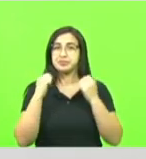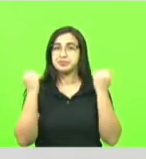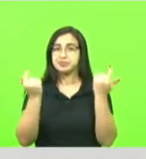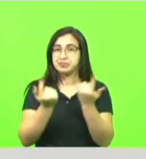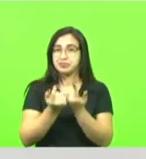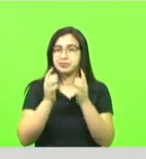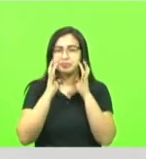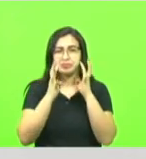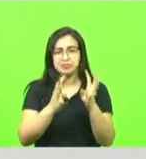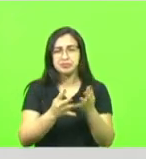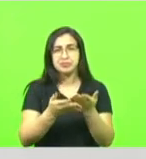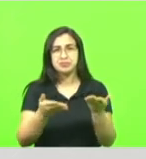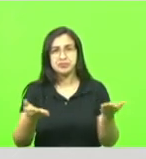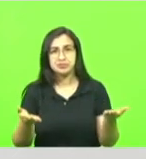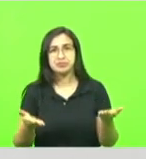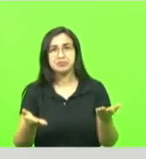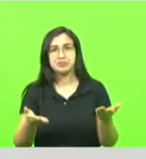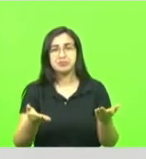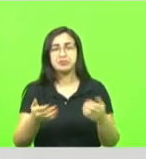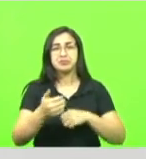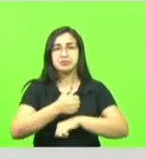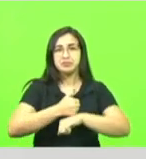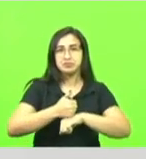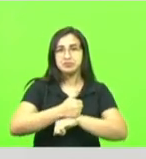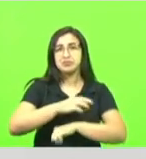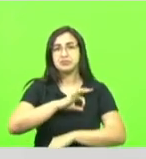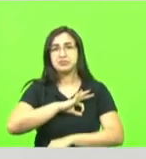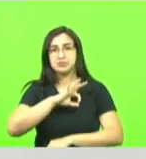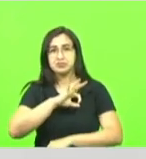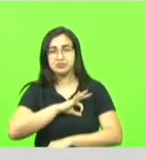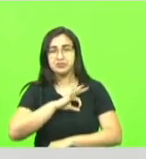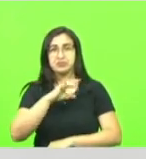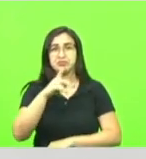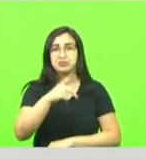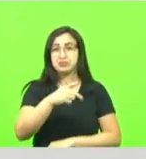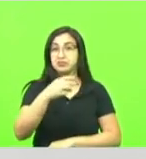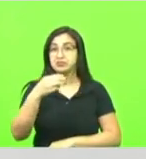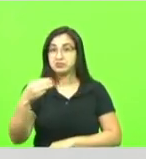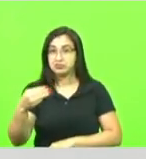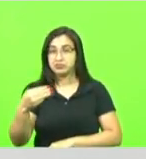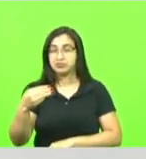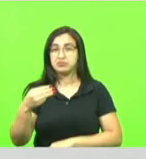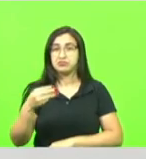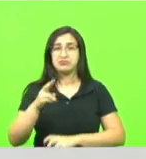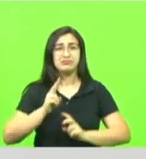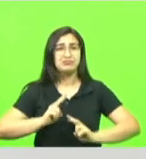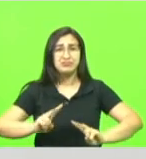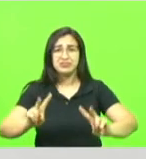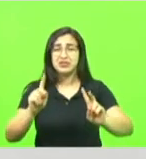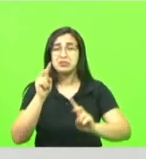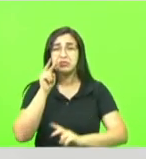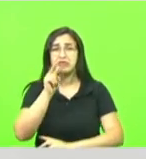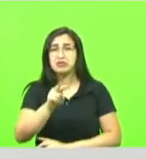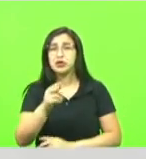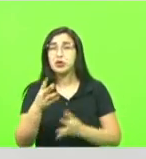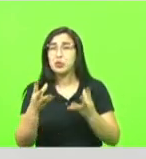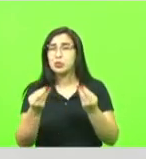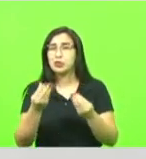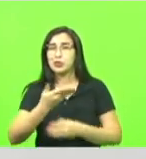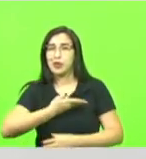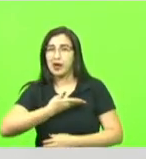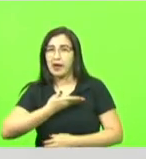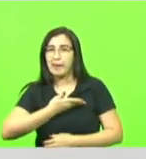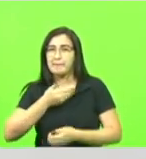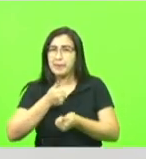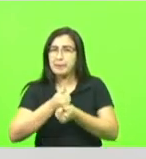profissionais de segurança pública, em especial aos policiais militares. Todos os dias eu acompanho, eu tenho inúmeros, pelo menos uns 15, 20 amigos muito próximos, que é quase